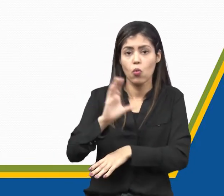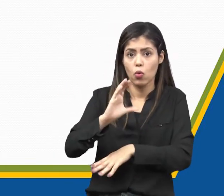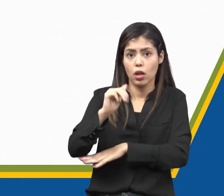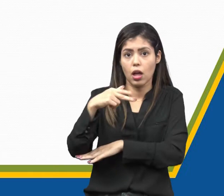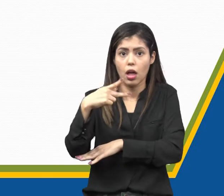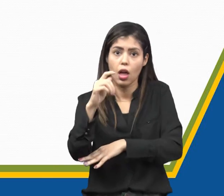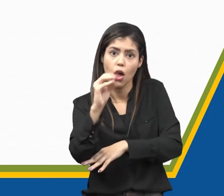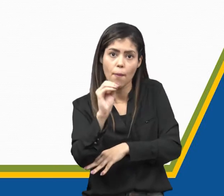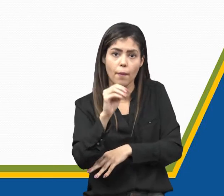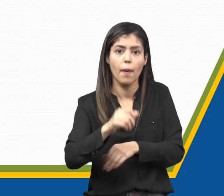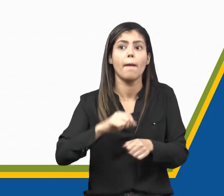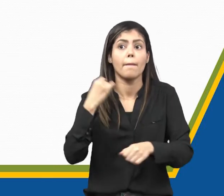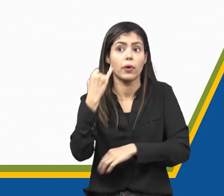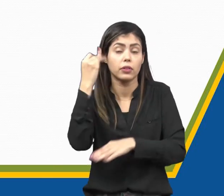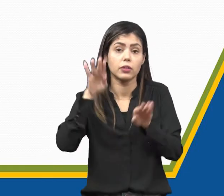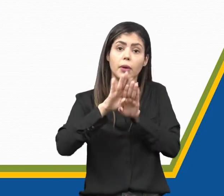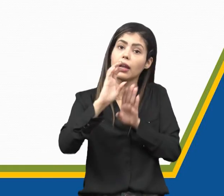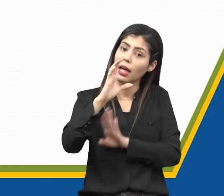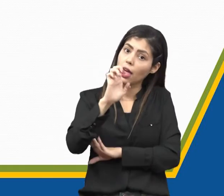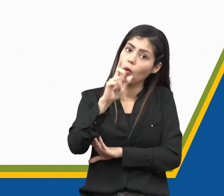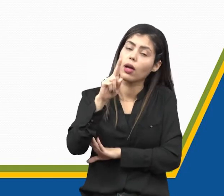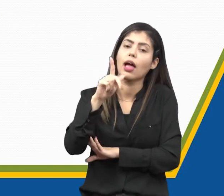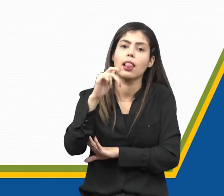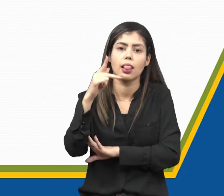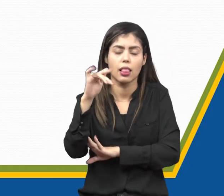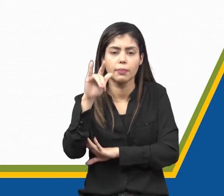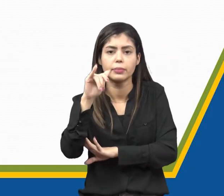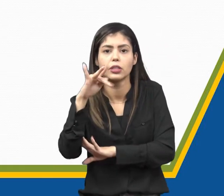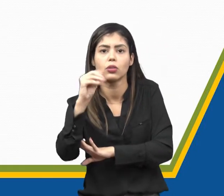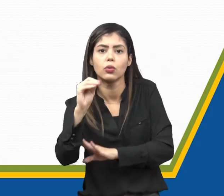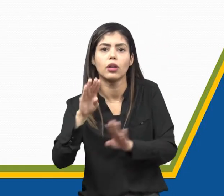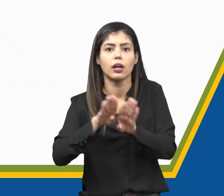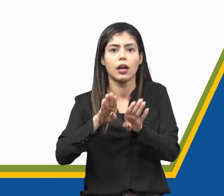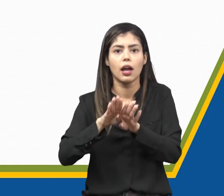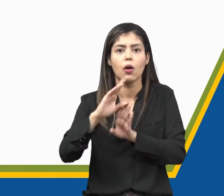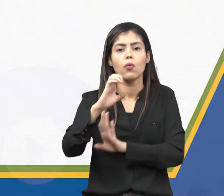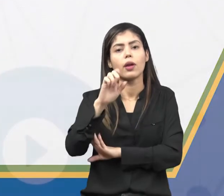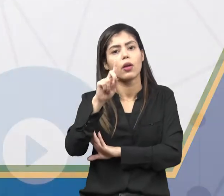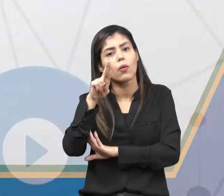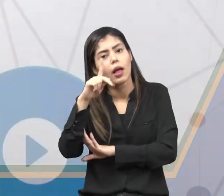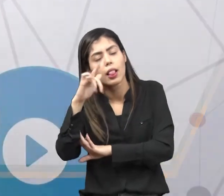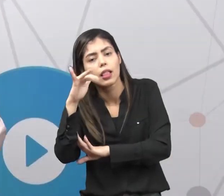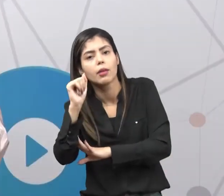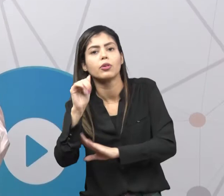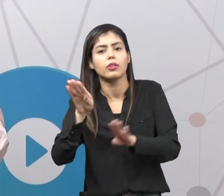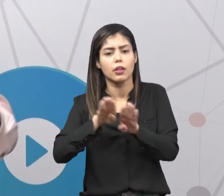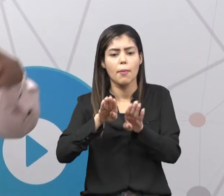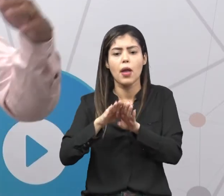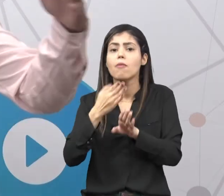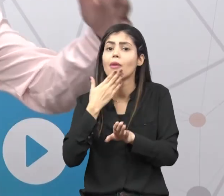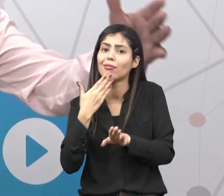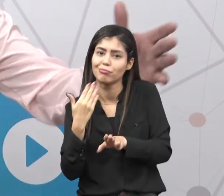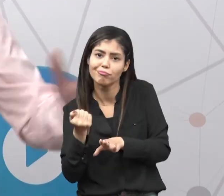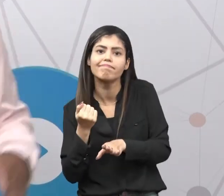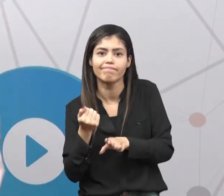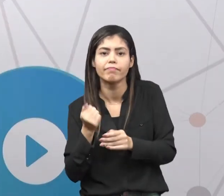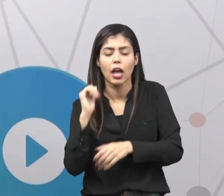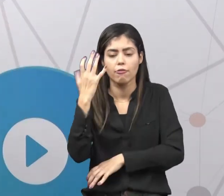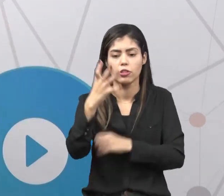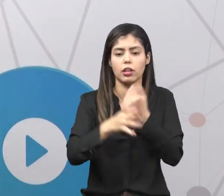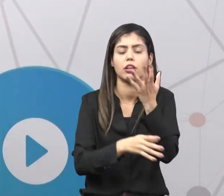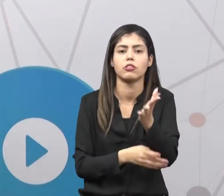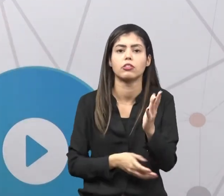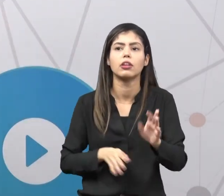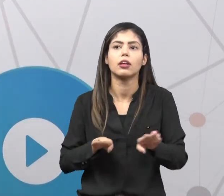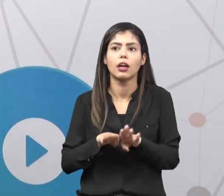campo, principalmente para o plantio de eucaliptos, né? Em que planta o eucaliptus e preserva um pouco a floresta, faz outro plantio de